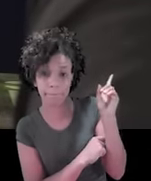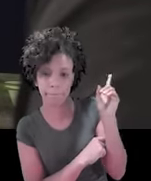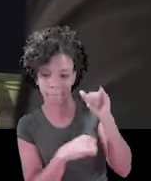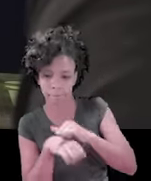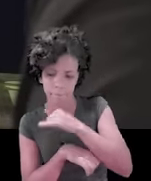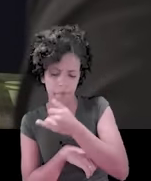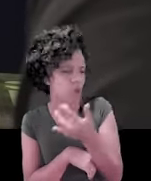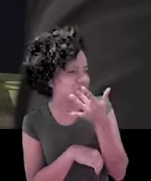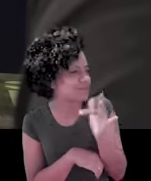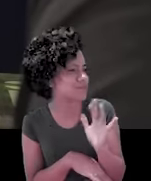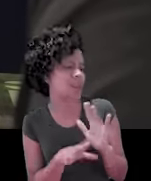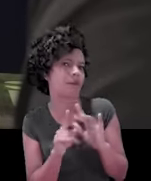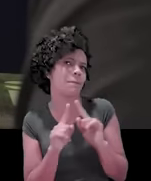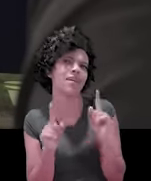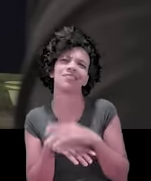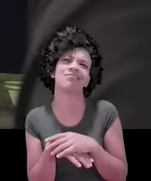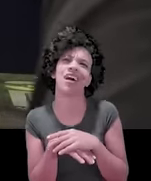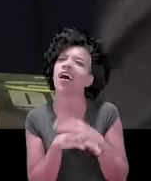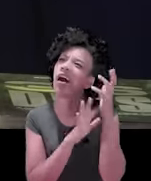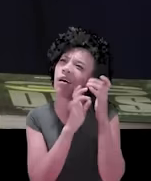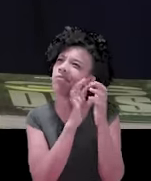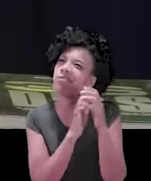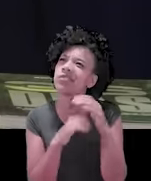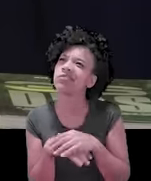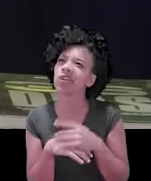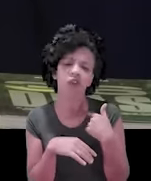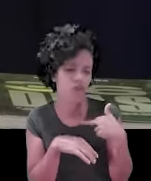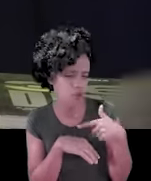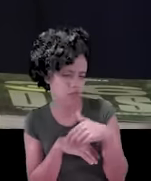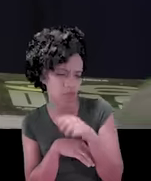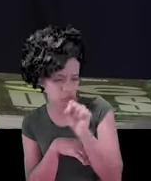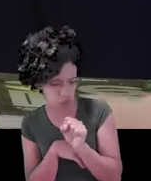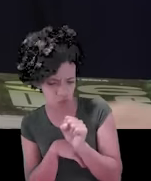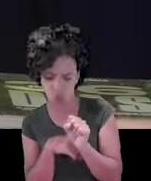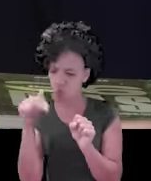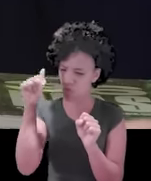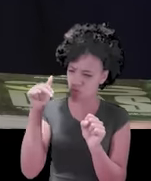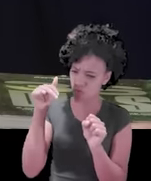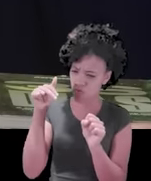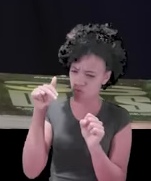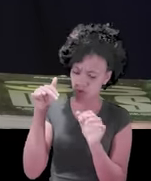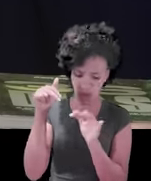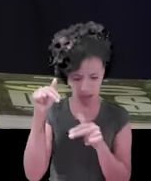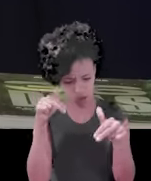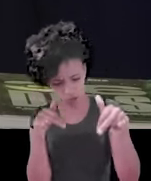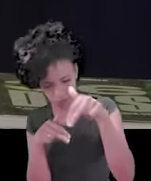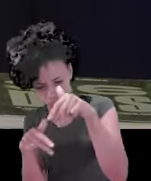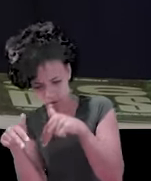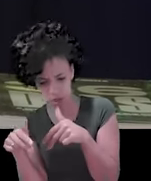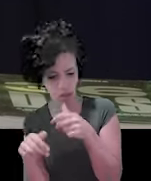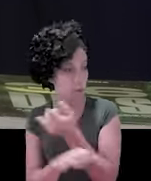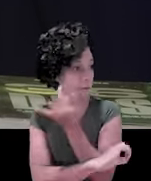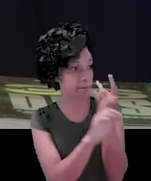e eu não sei porquê cara Azul a cabeça zoada eu falei assim não vou mudar para o sul mostra para cá viu tô querendo dar para cada um ele tinha